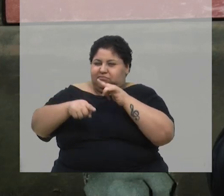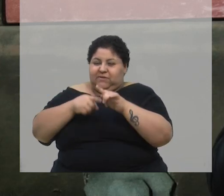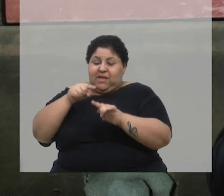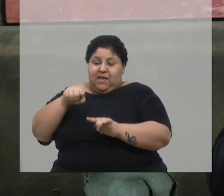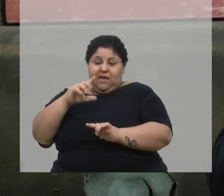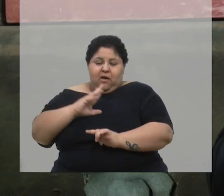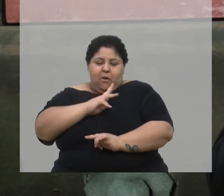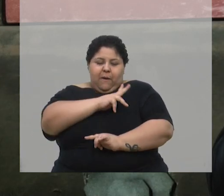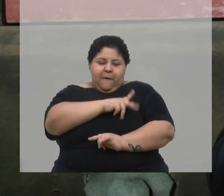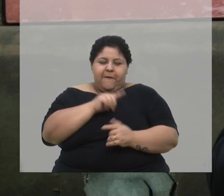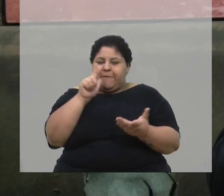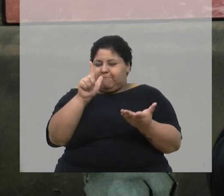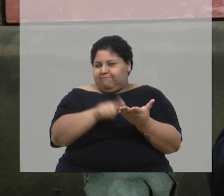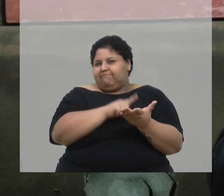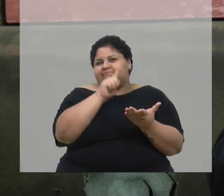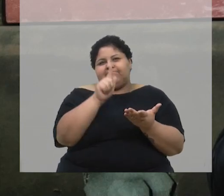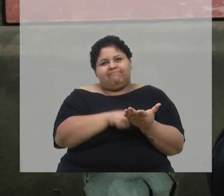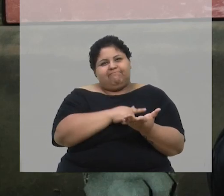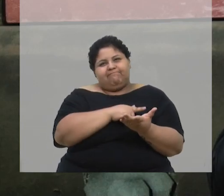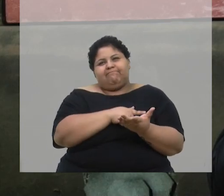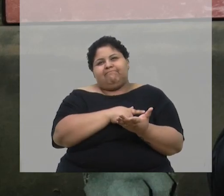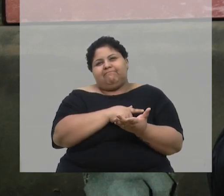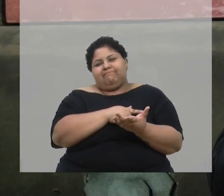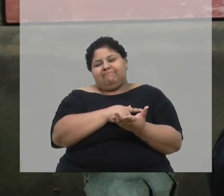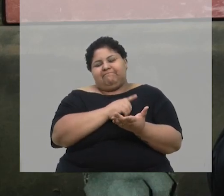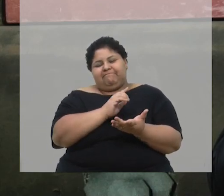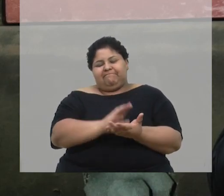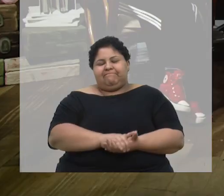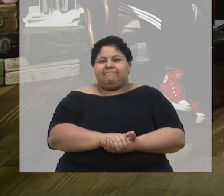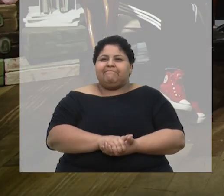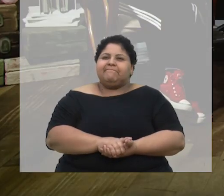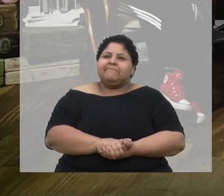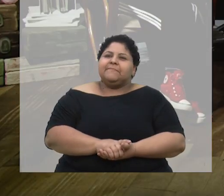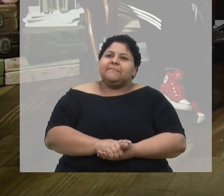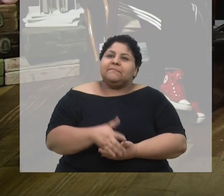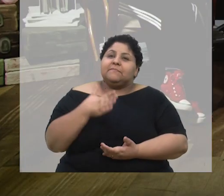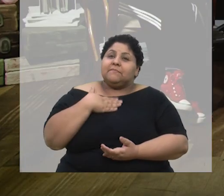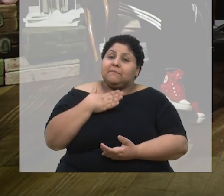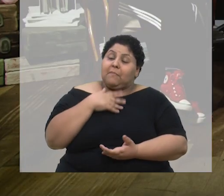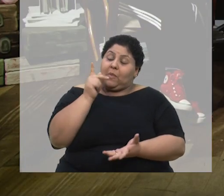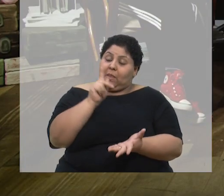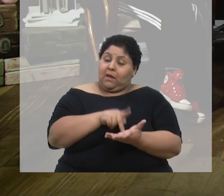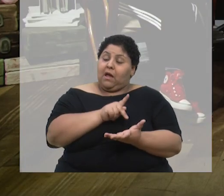muito, e eu simplesmente amei o livro, assim. É um livro que vale muito a pena.